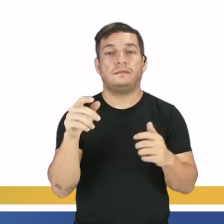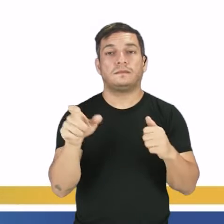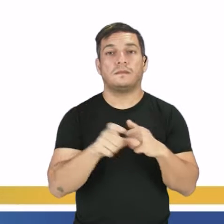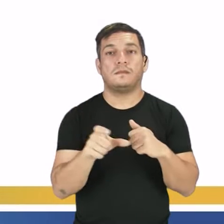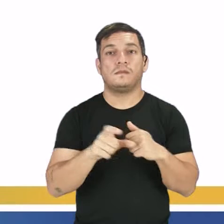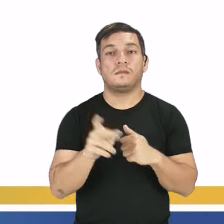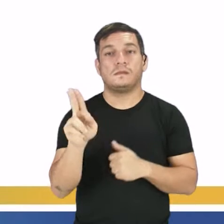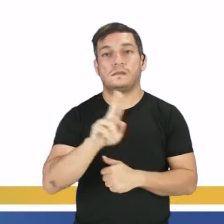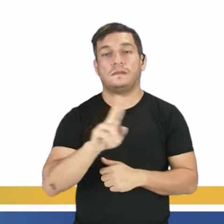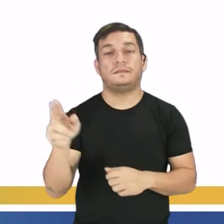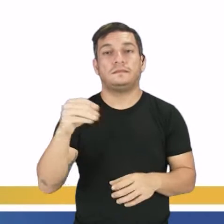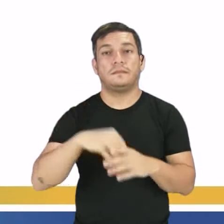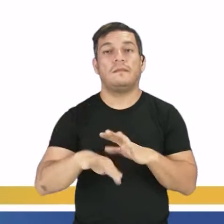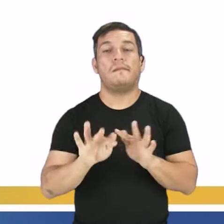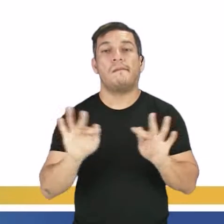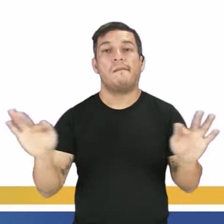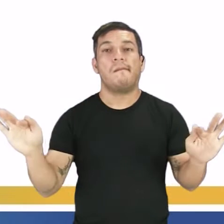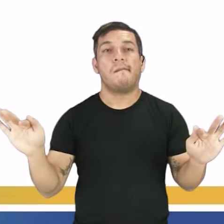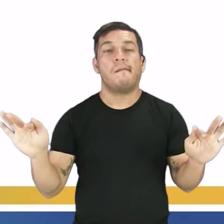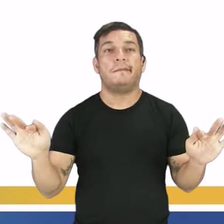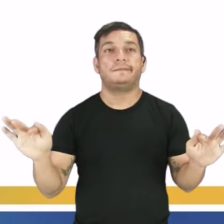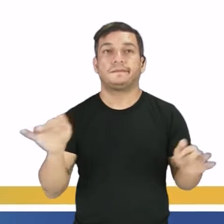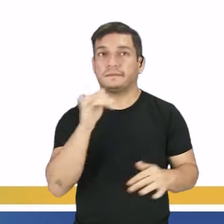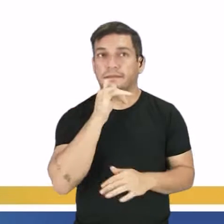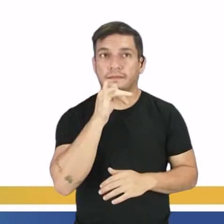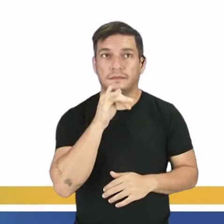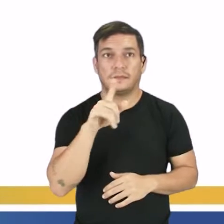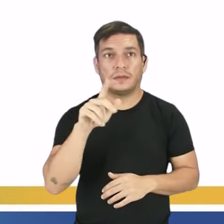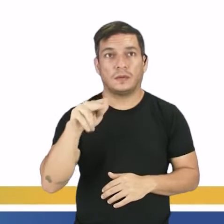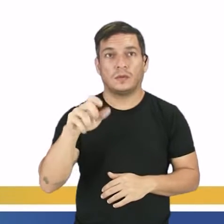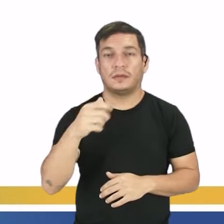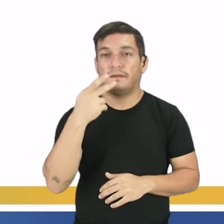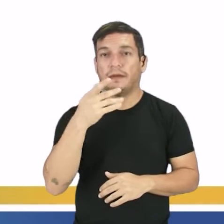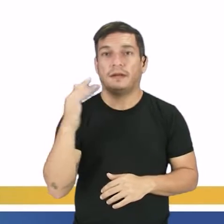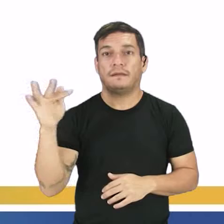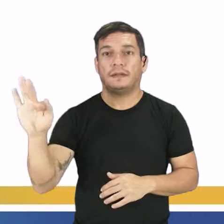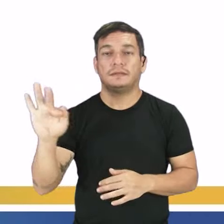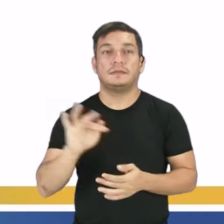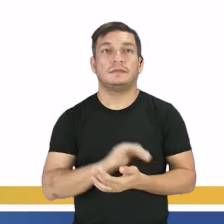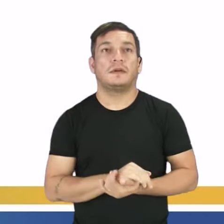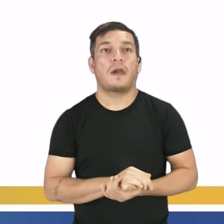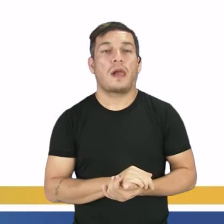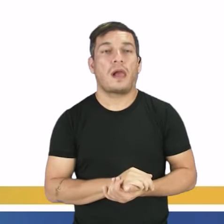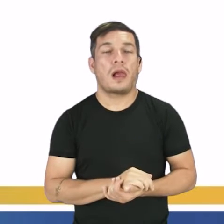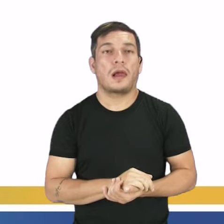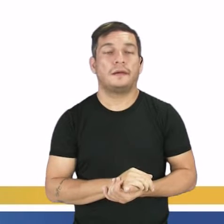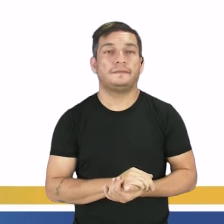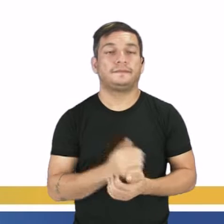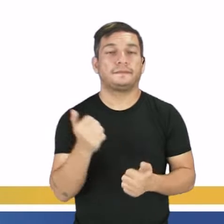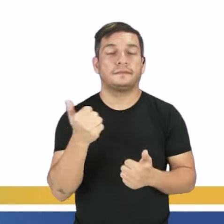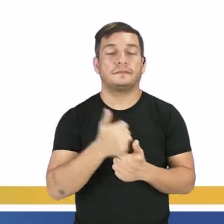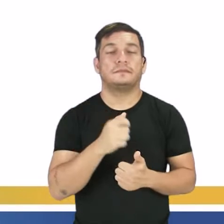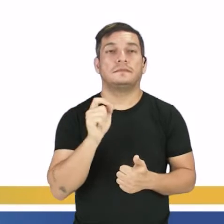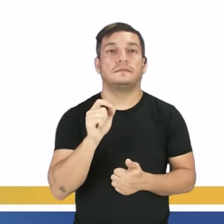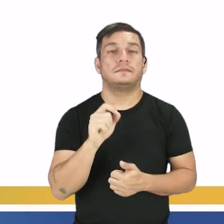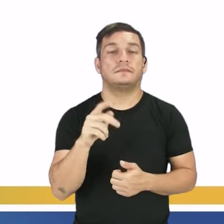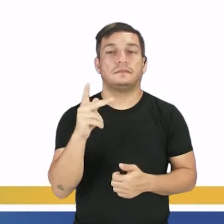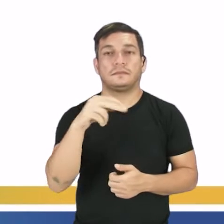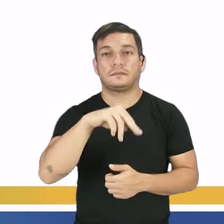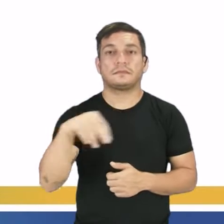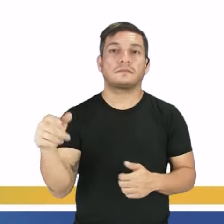ou seja, o nome dentro da frase. Exemplo, Luana fala francês. Vamos substituir aí, vamos usar um